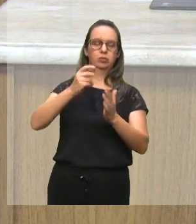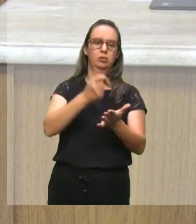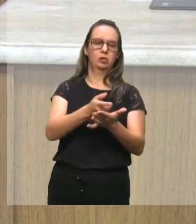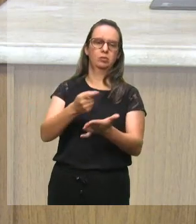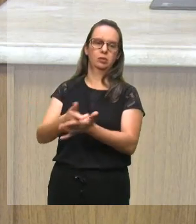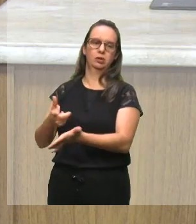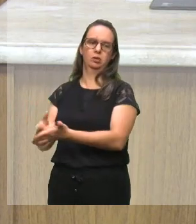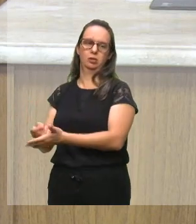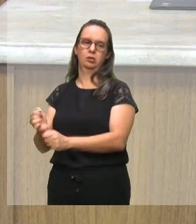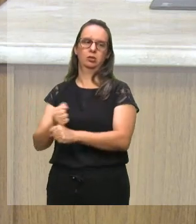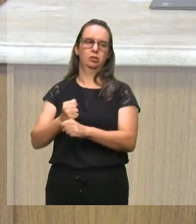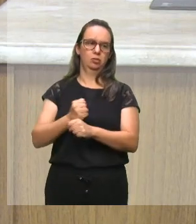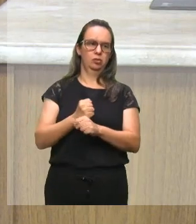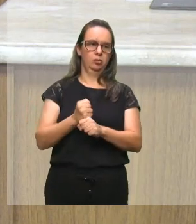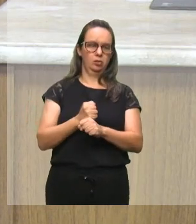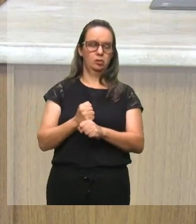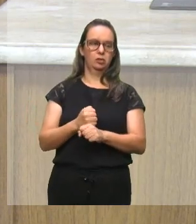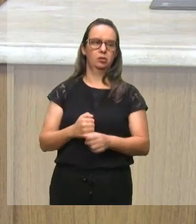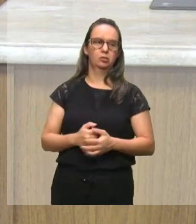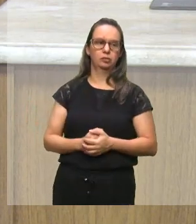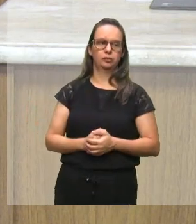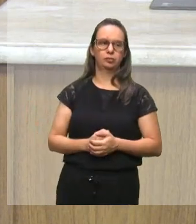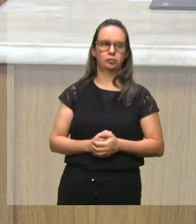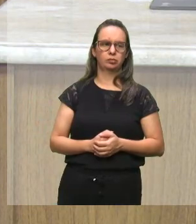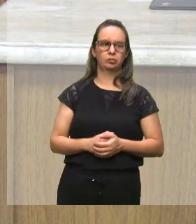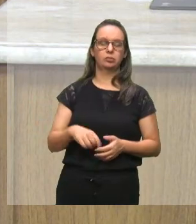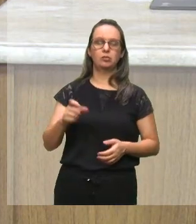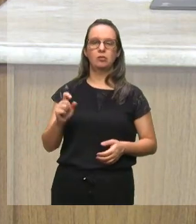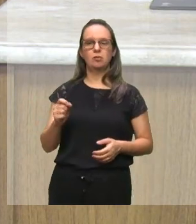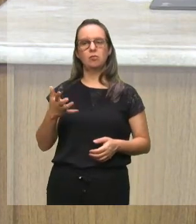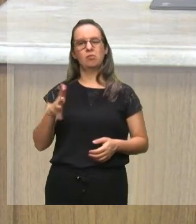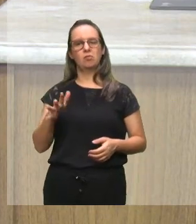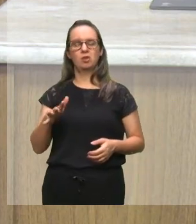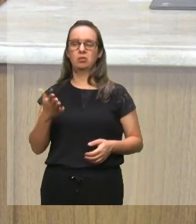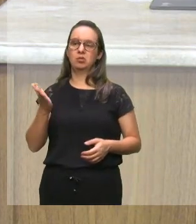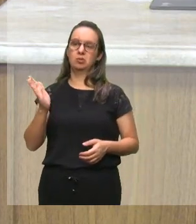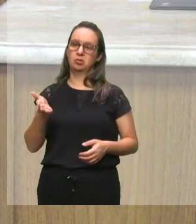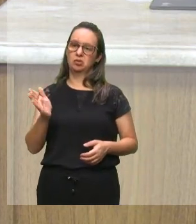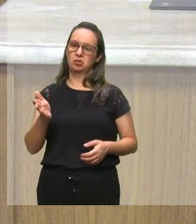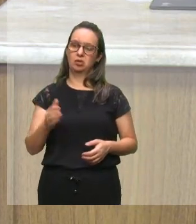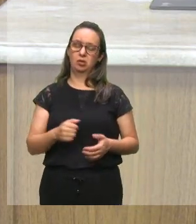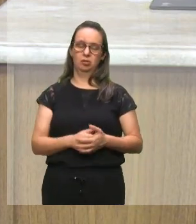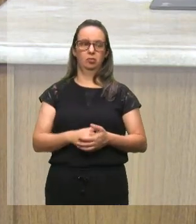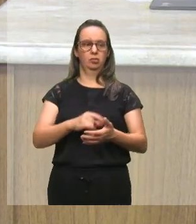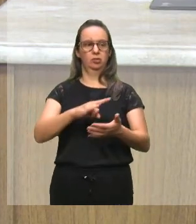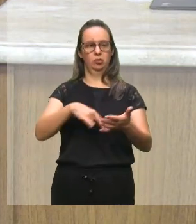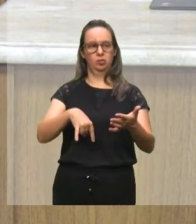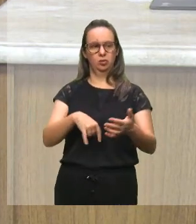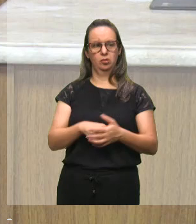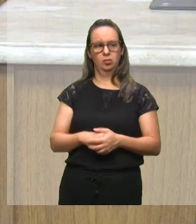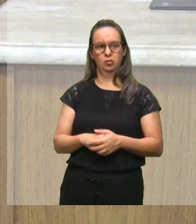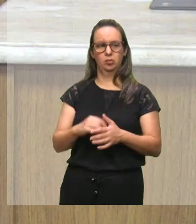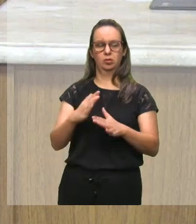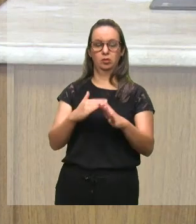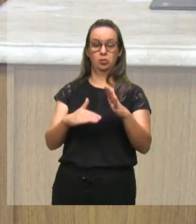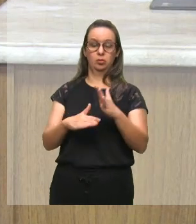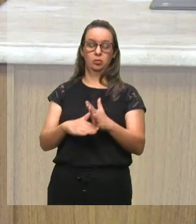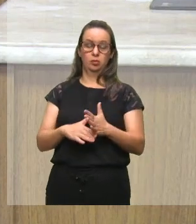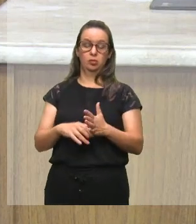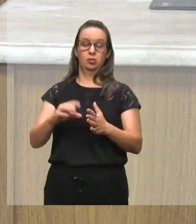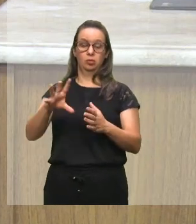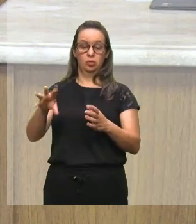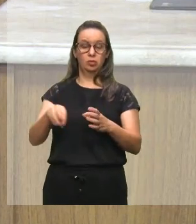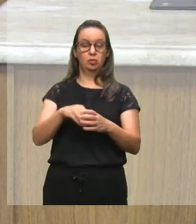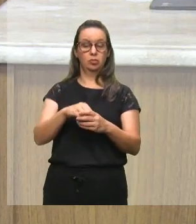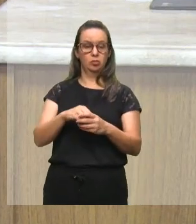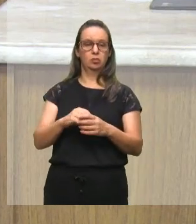de pequeno valor. Tá? Então, aquilo que tem previsto no orçamento é para empenhar todo o mapa de precatório do ano